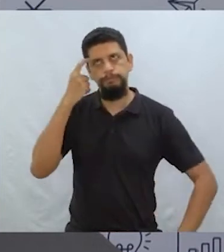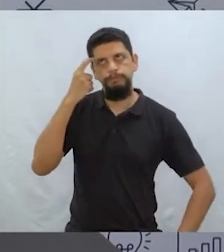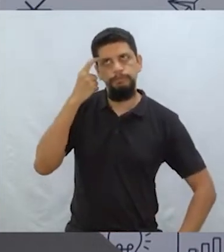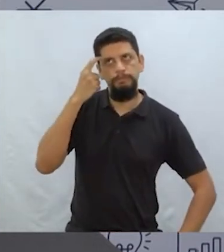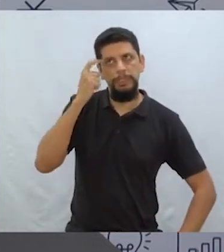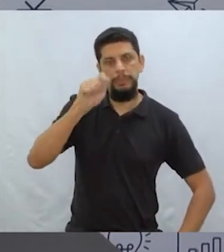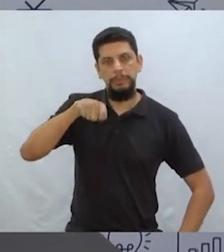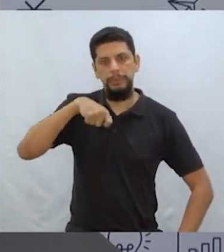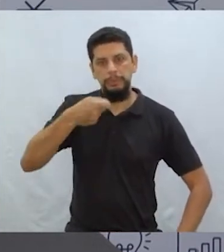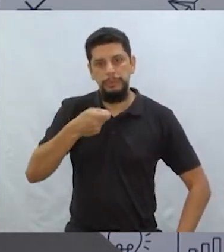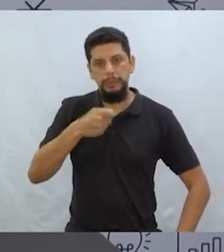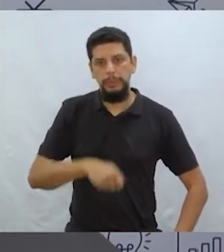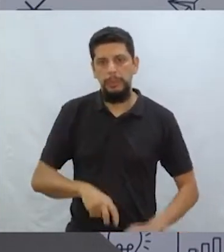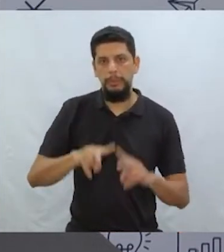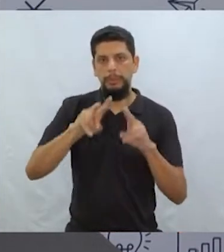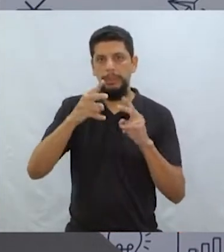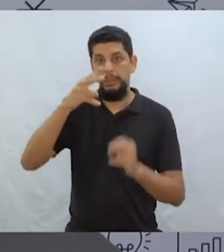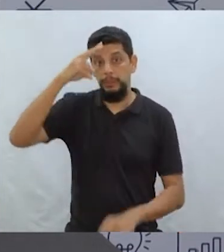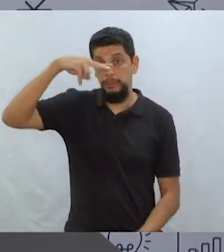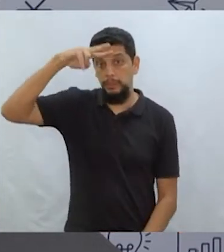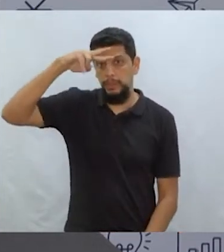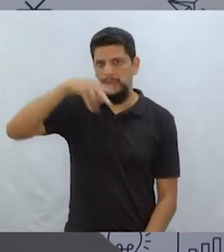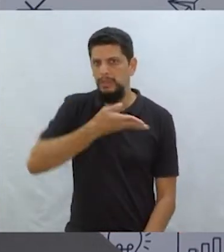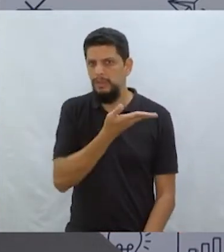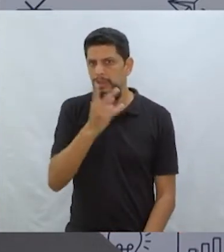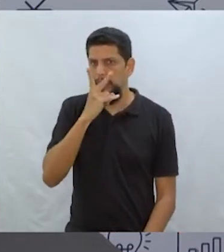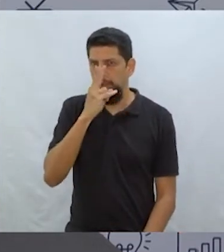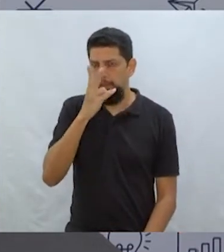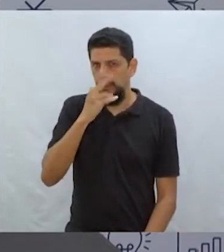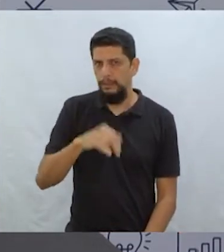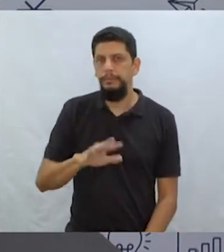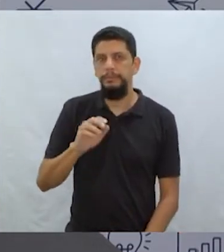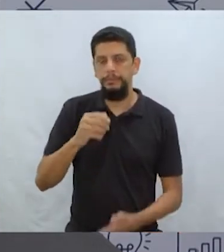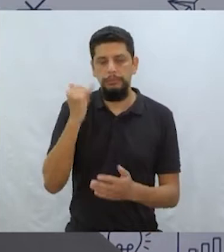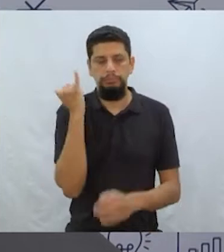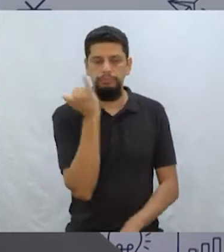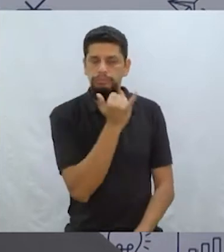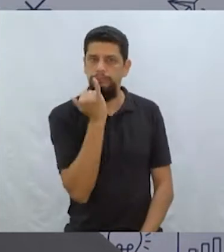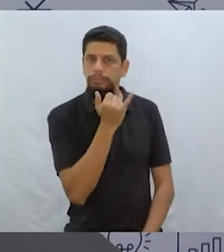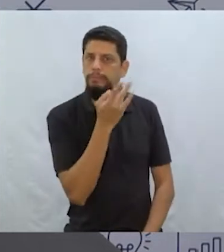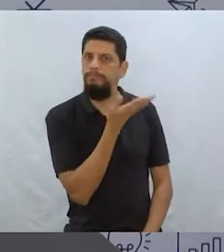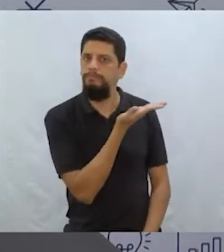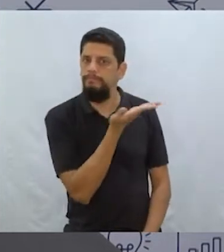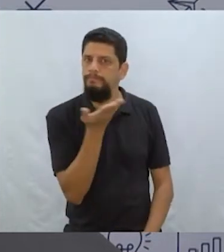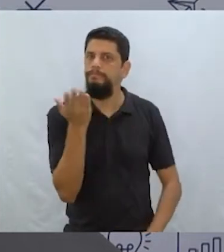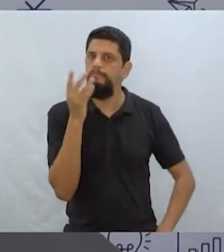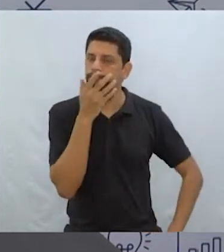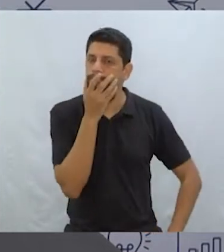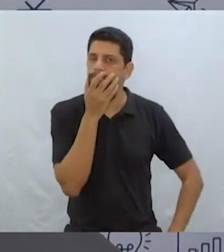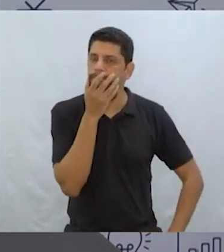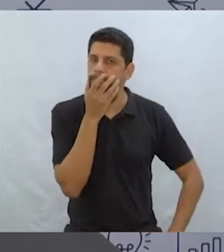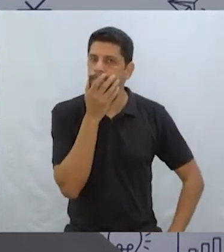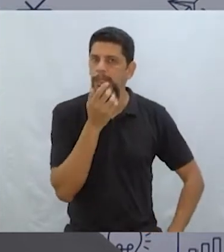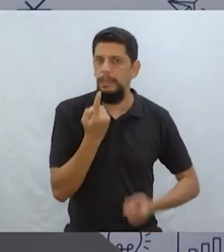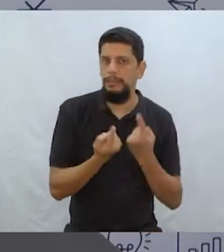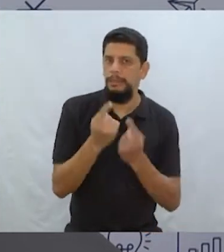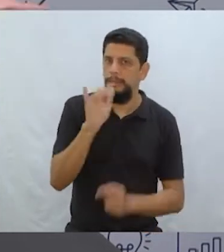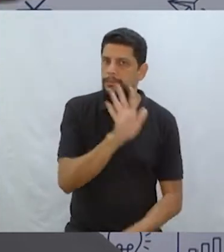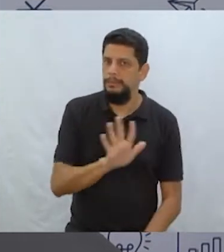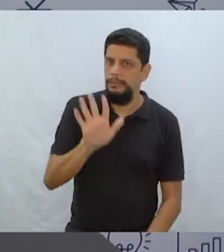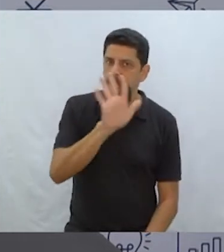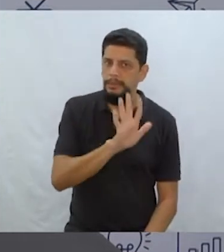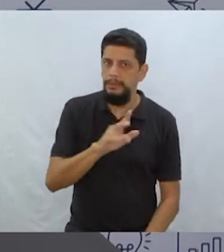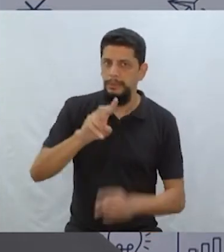levantar a respeito do enredo da história então que que você acha que a história vai contar a partir daquela